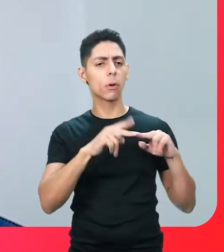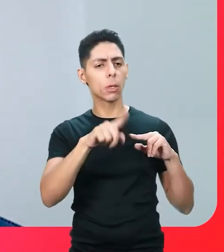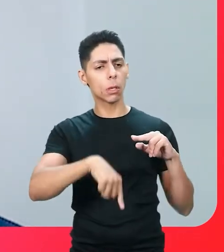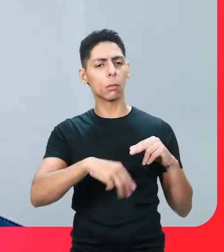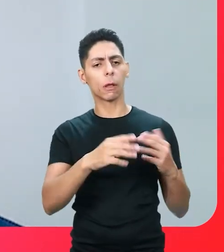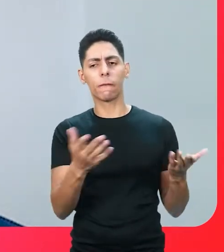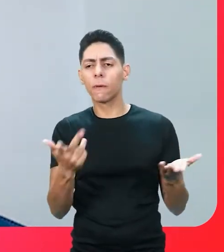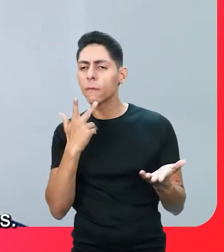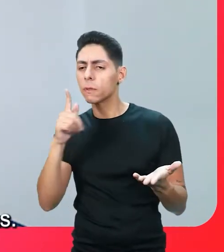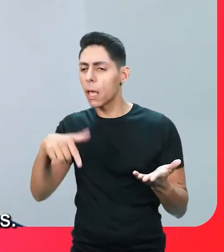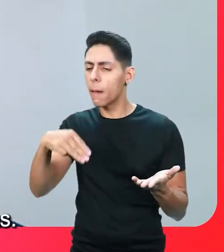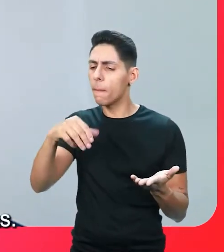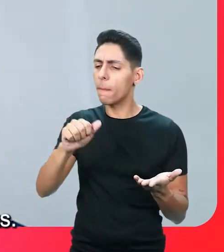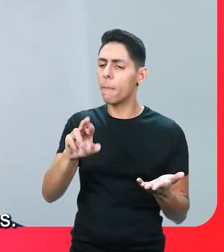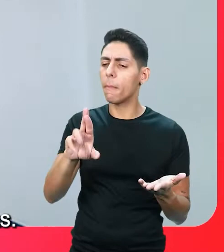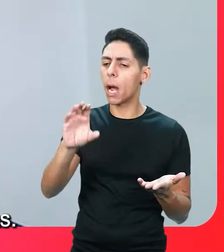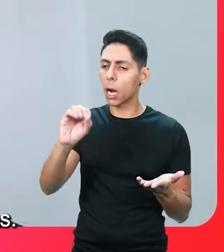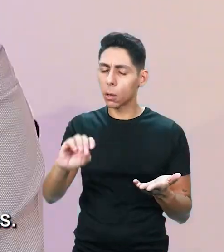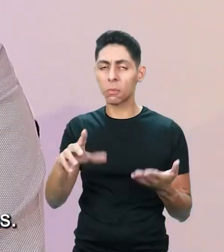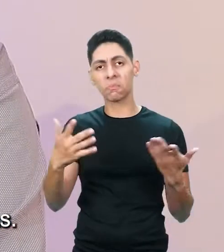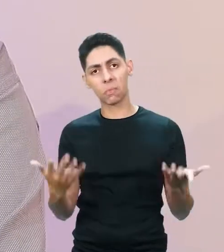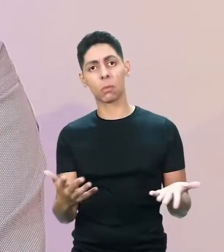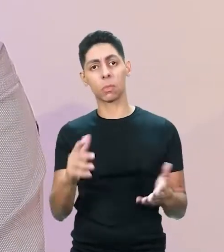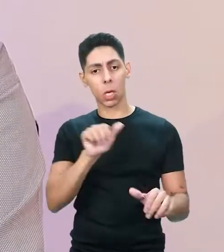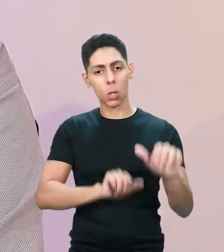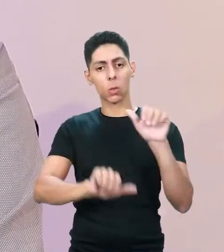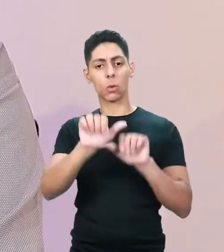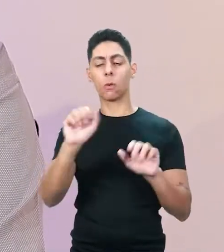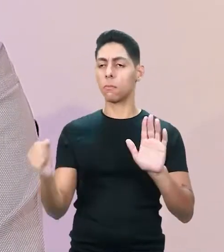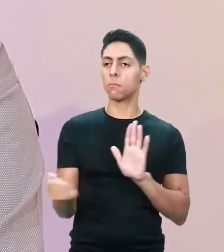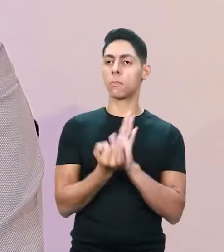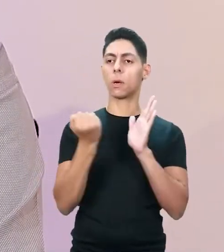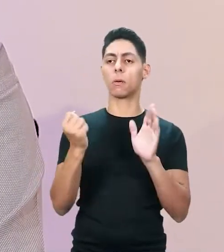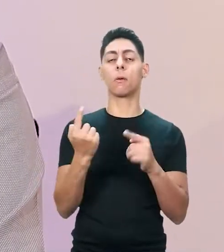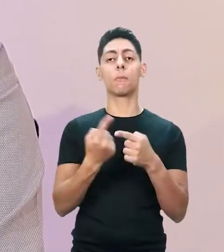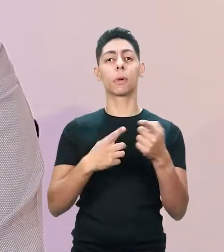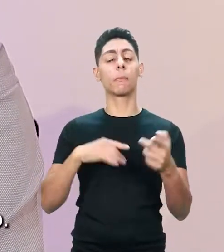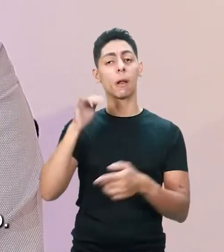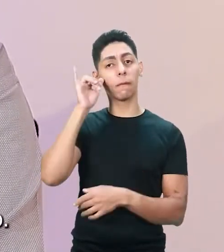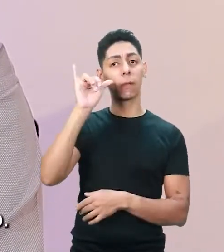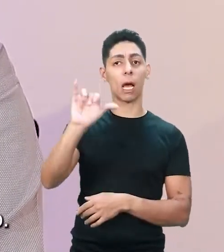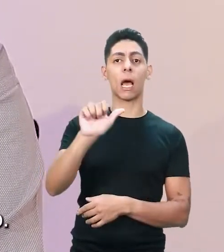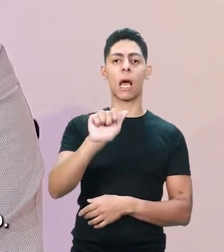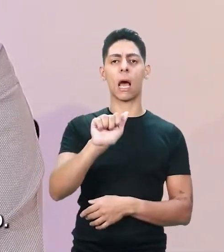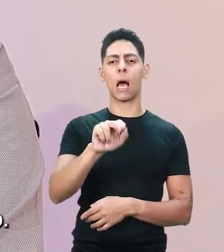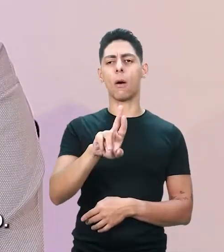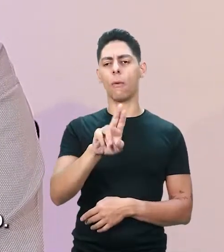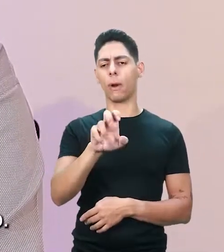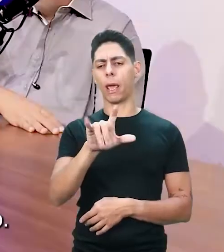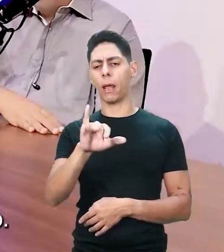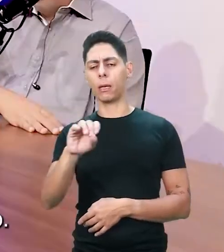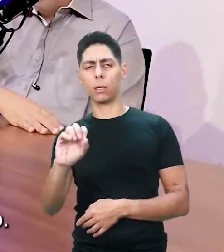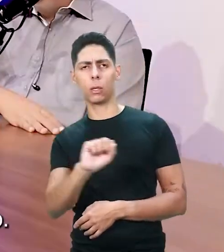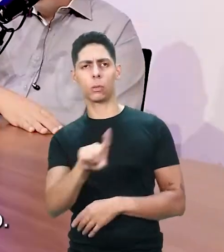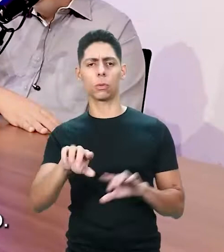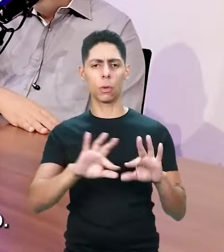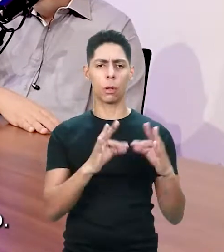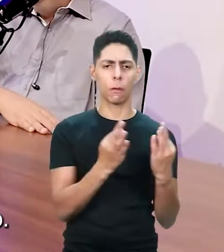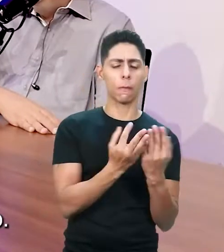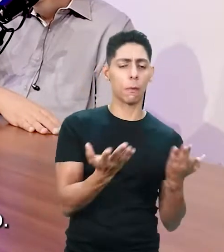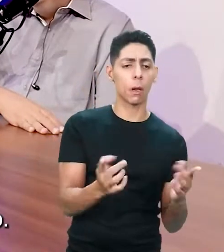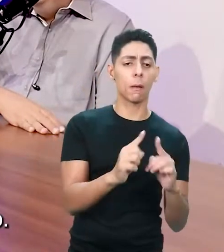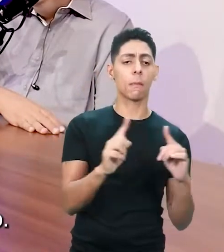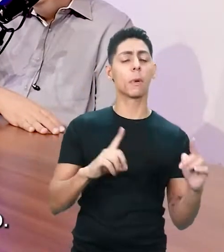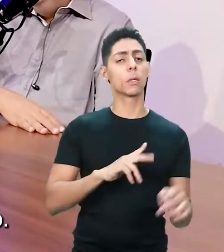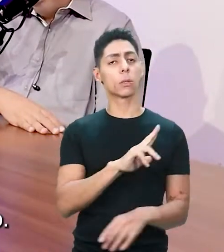ser Marco Aurélio. Então no rádio eu virei Marco Aurélio, mas Pra meu não nome ficar mesmo o é Zaurélio, né? Senão fica Zaurélio, né? Mas meu nome mesmo é Marcos